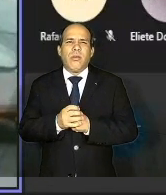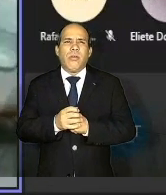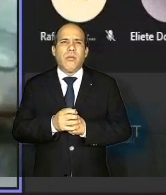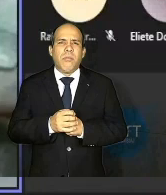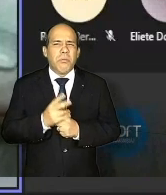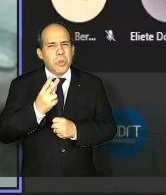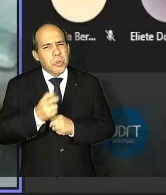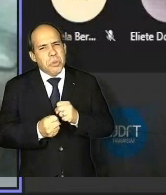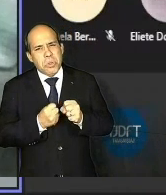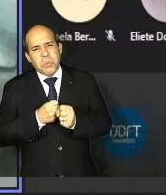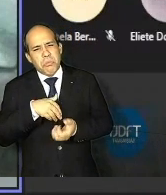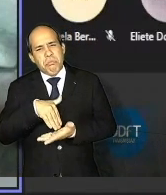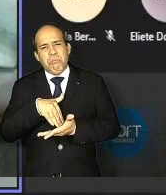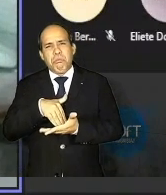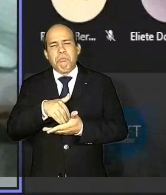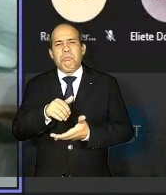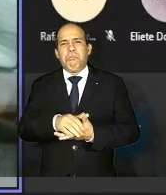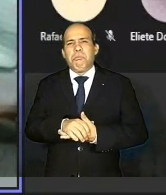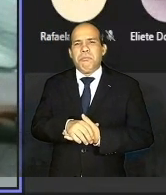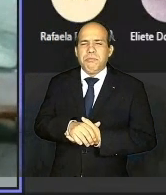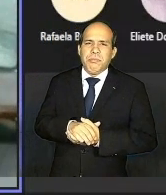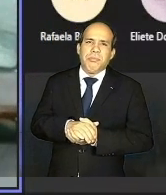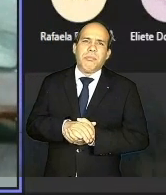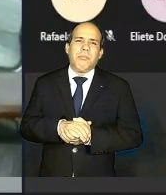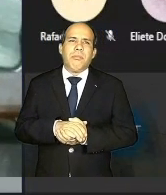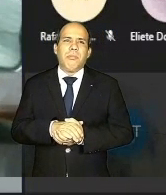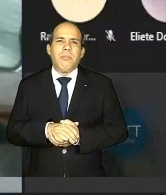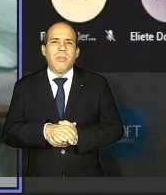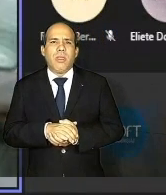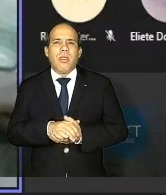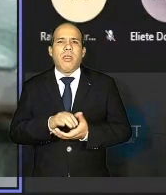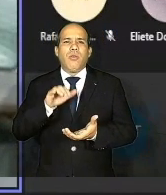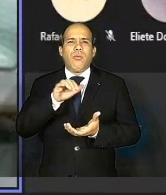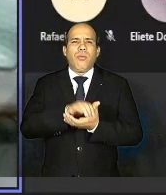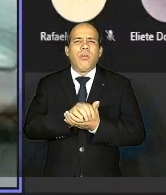36%, né? 3 anos aí, no mínimo, 2 anos. Né?